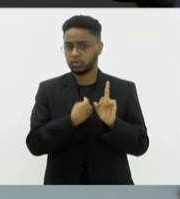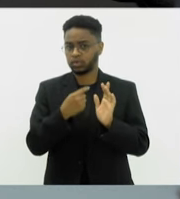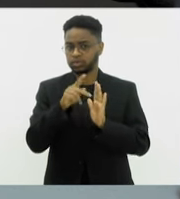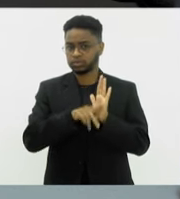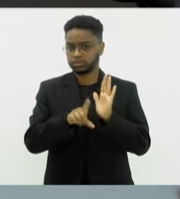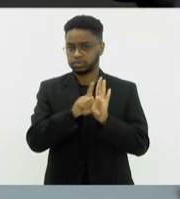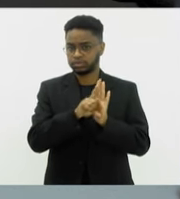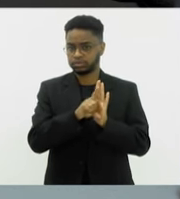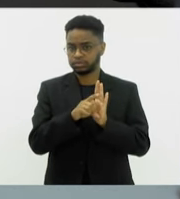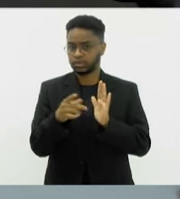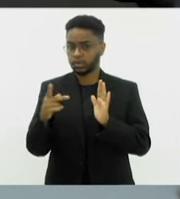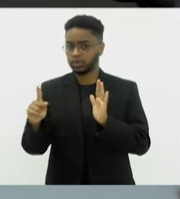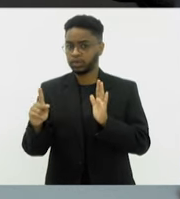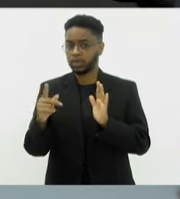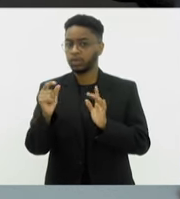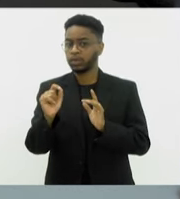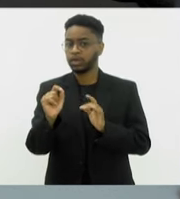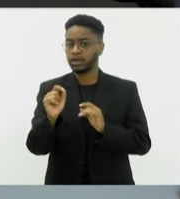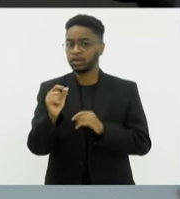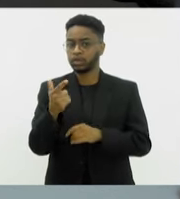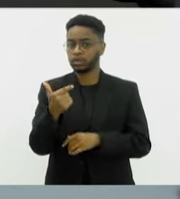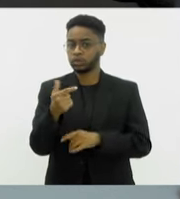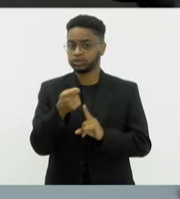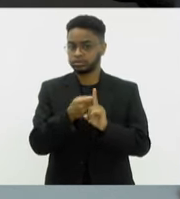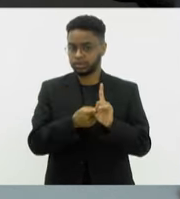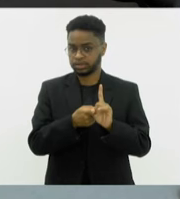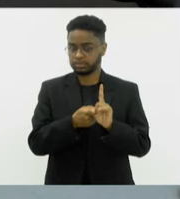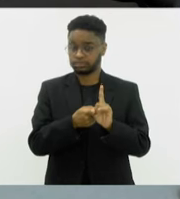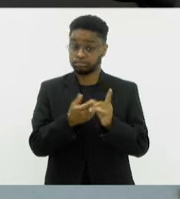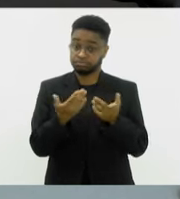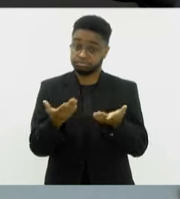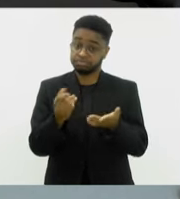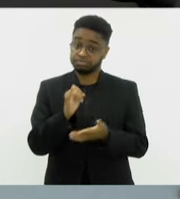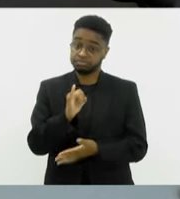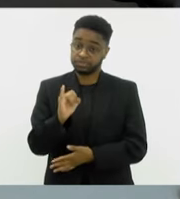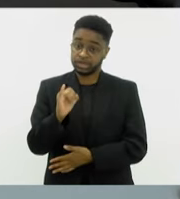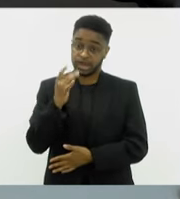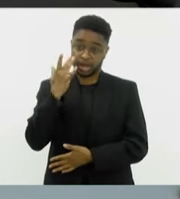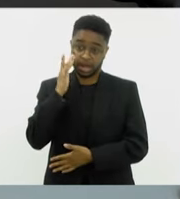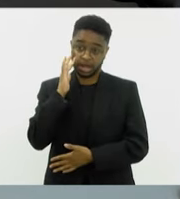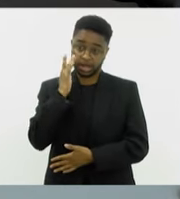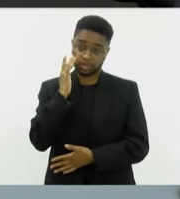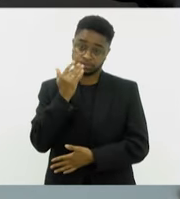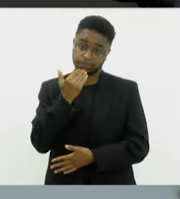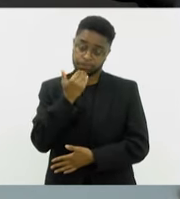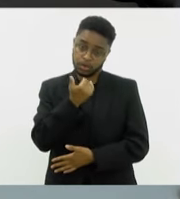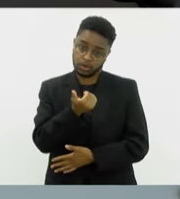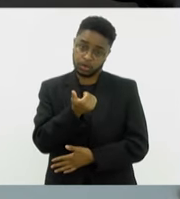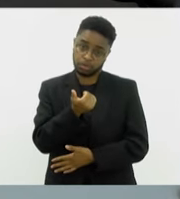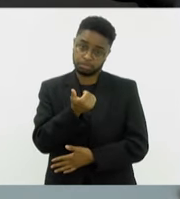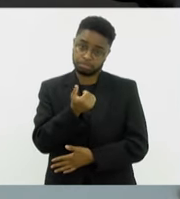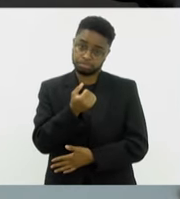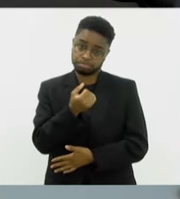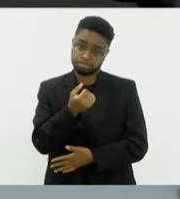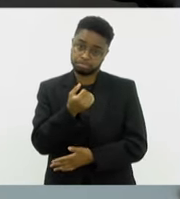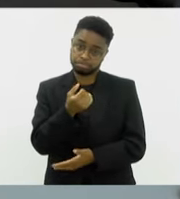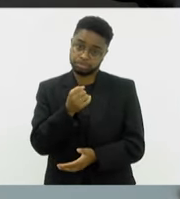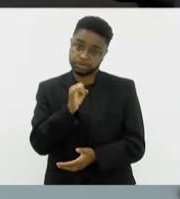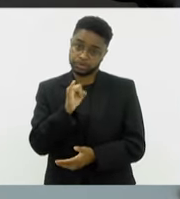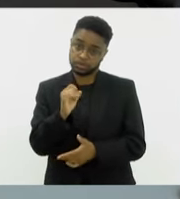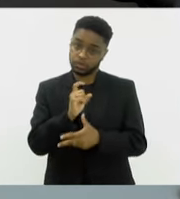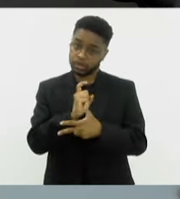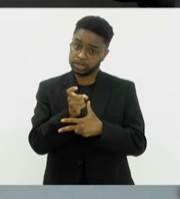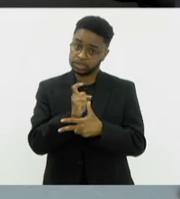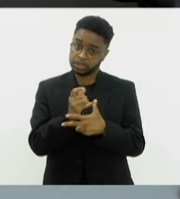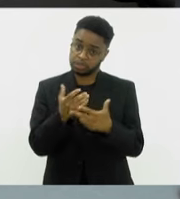6 meses. O seu é 12 meses. Se você achar convence o Executivo